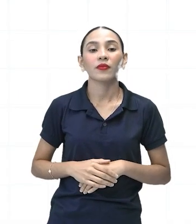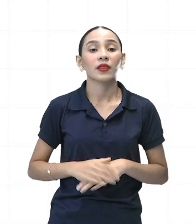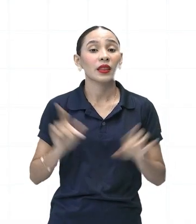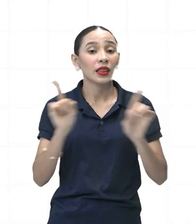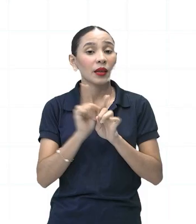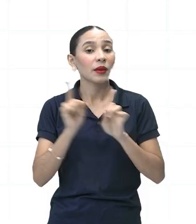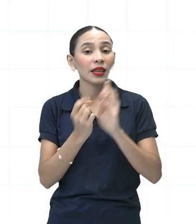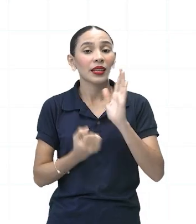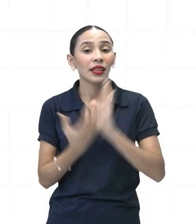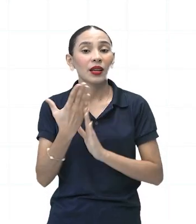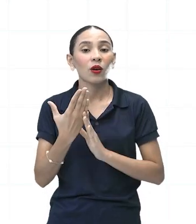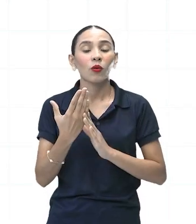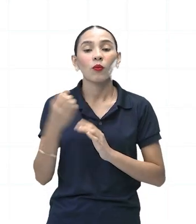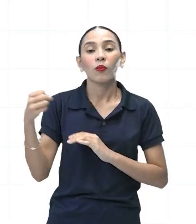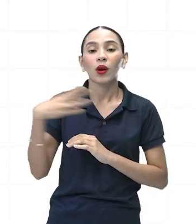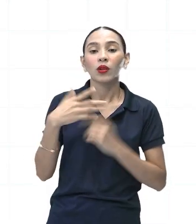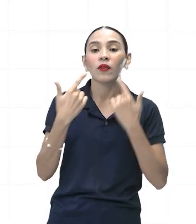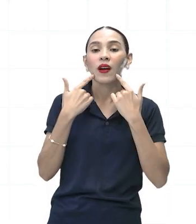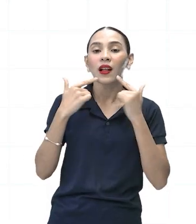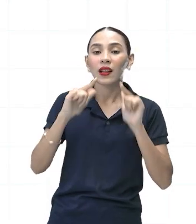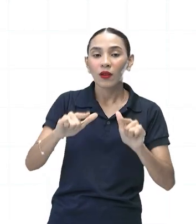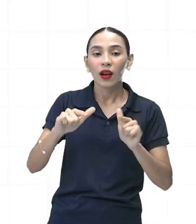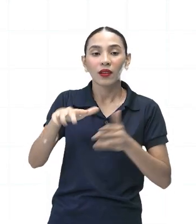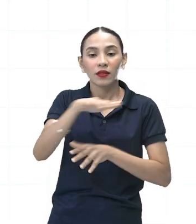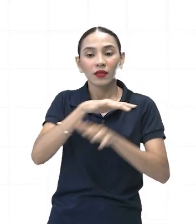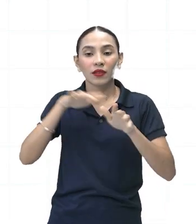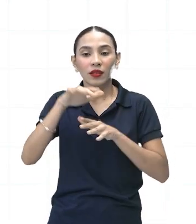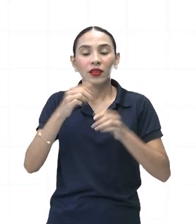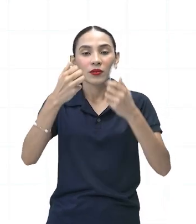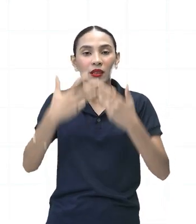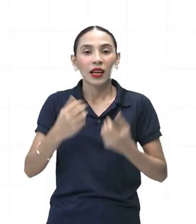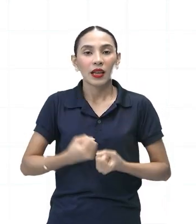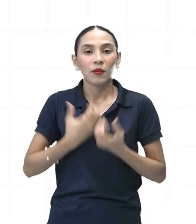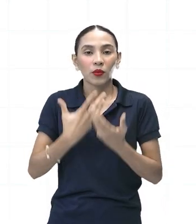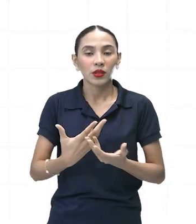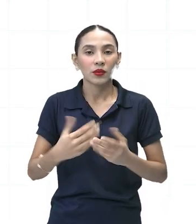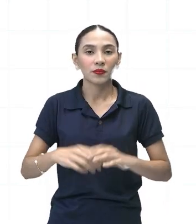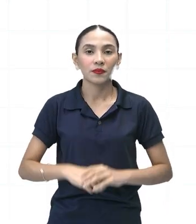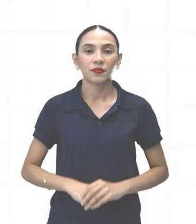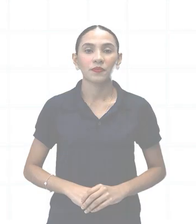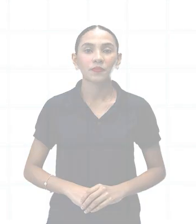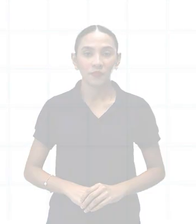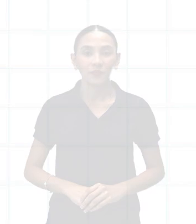ela criou uma nova linguagem de movimento usando para revelar todas as emoções